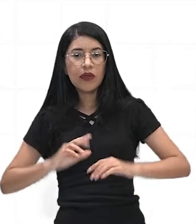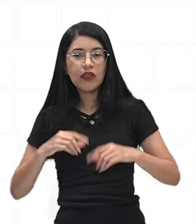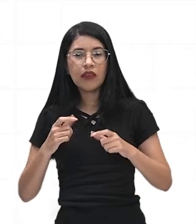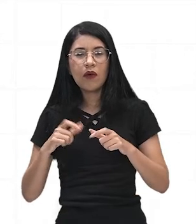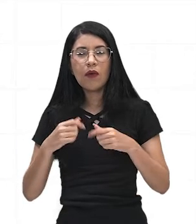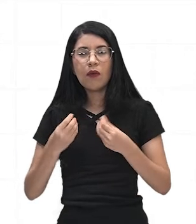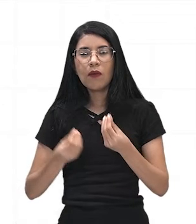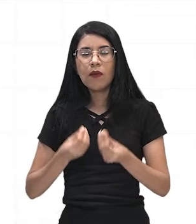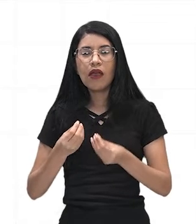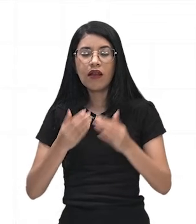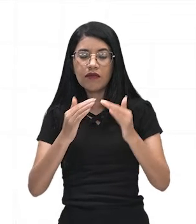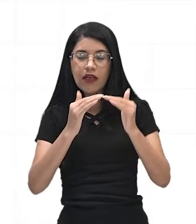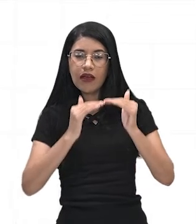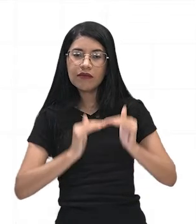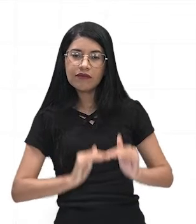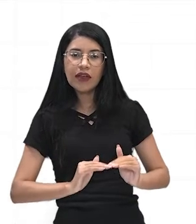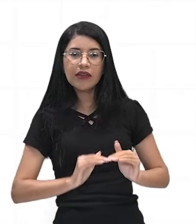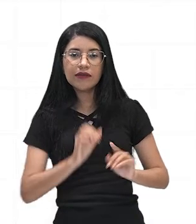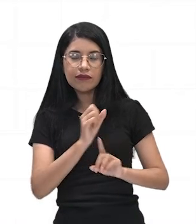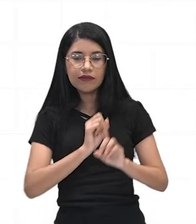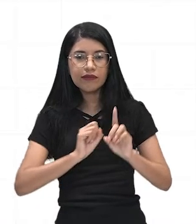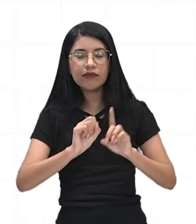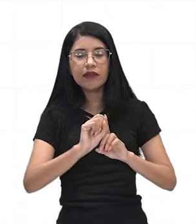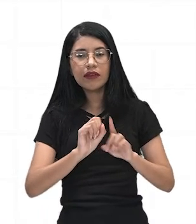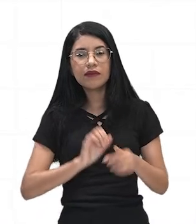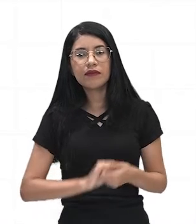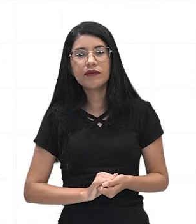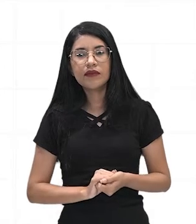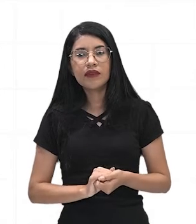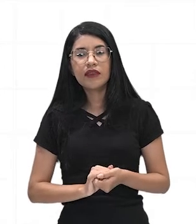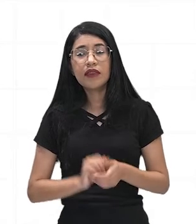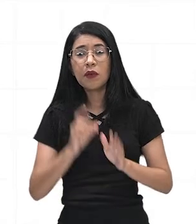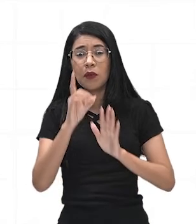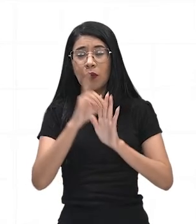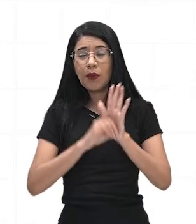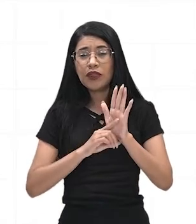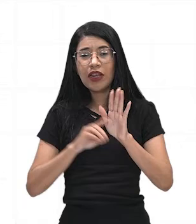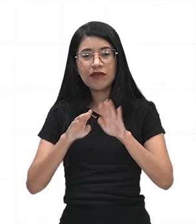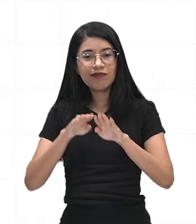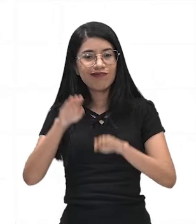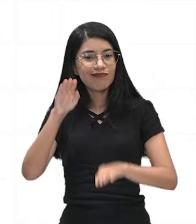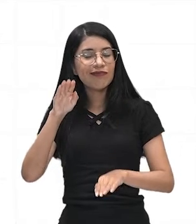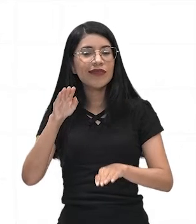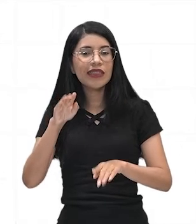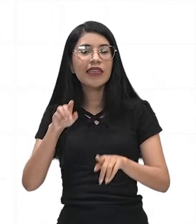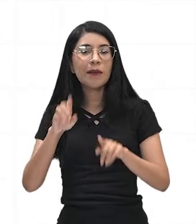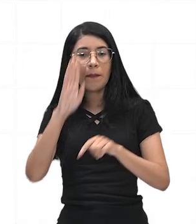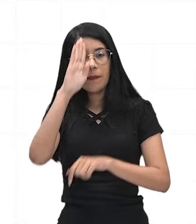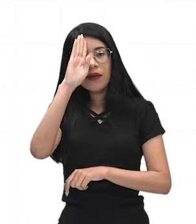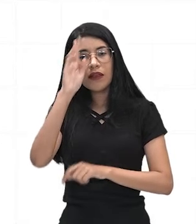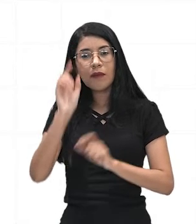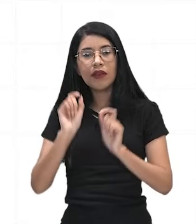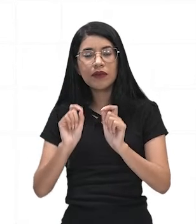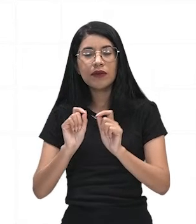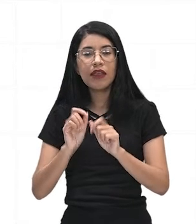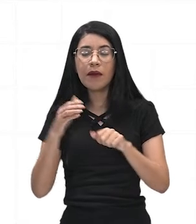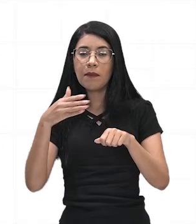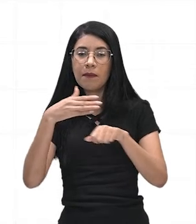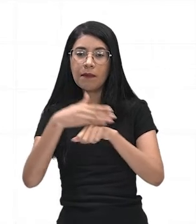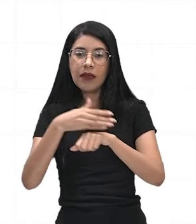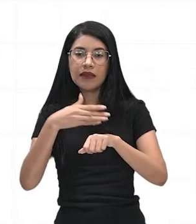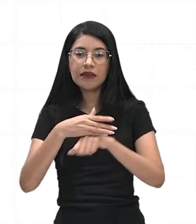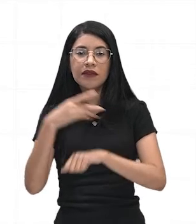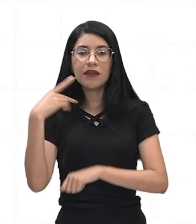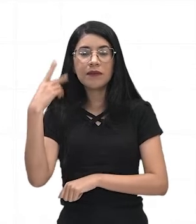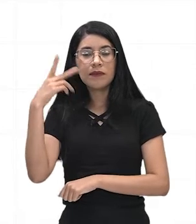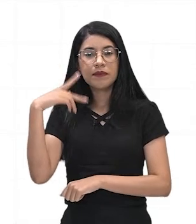de inferioridade na sociedade, resultando em direitos desiguais, especialmente no tocante à